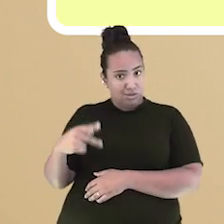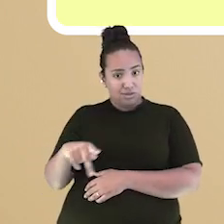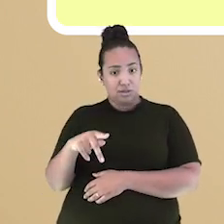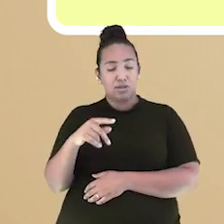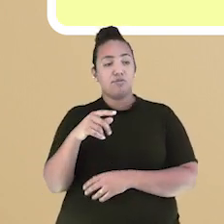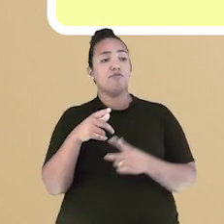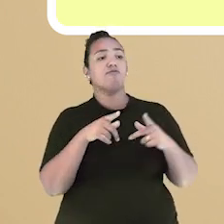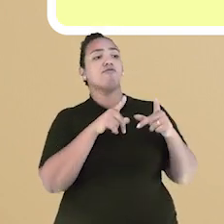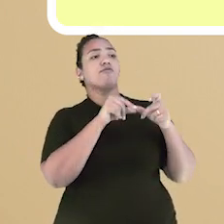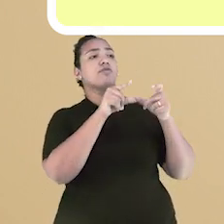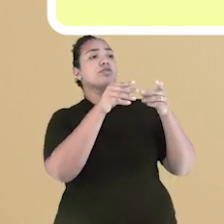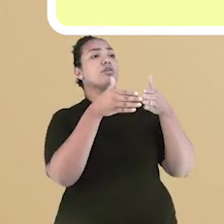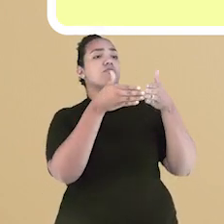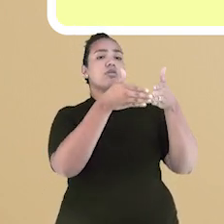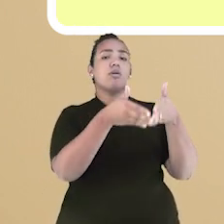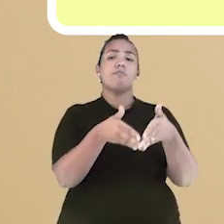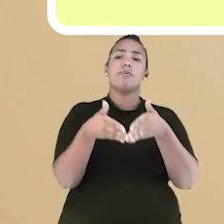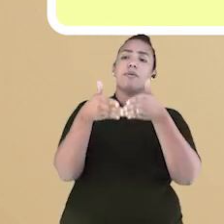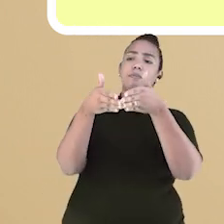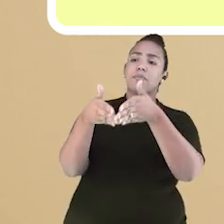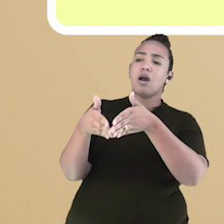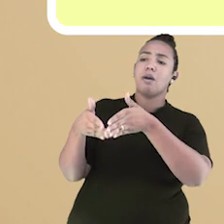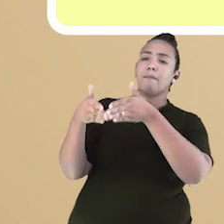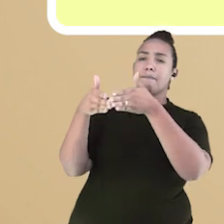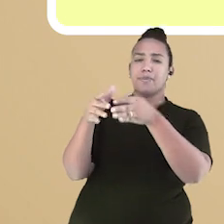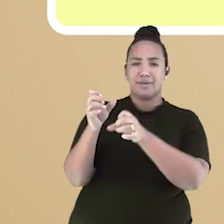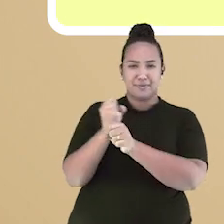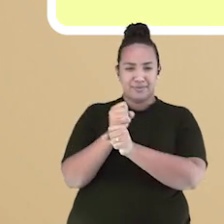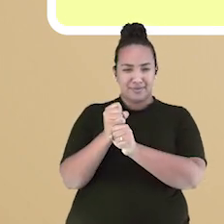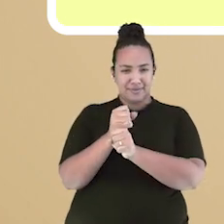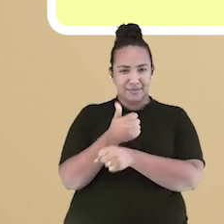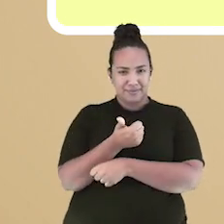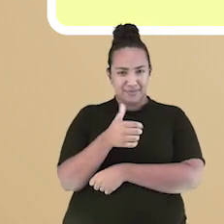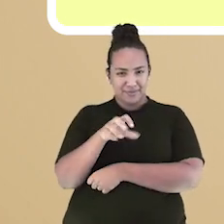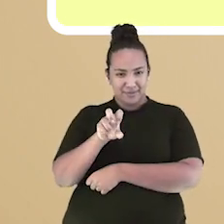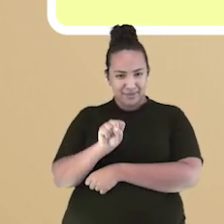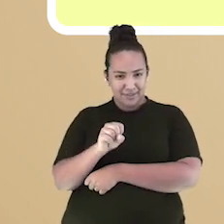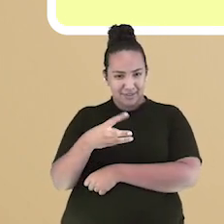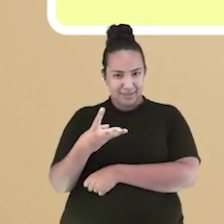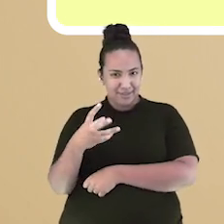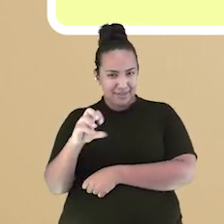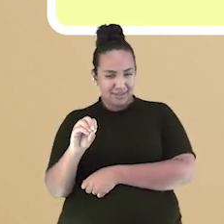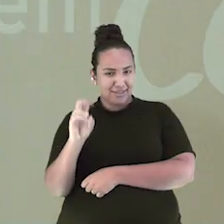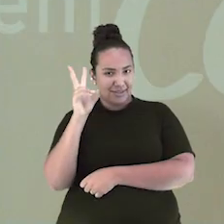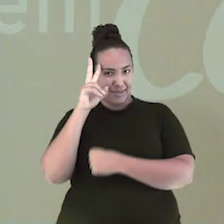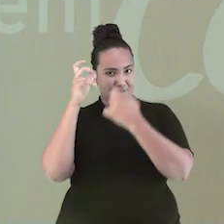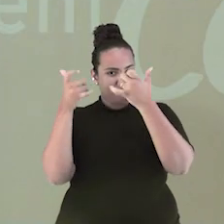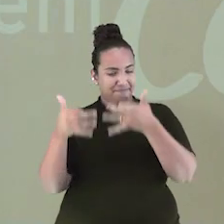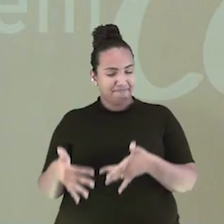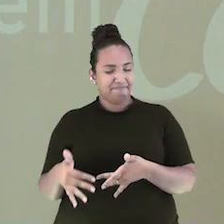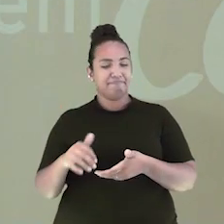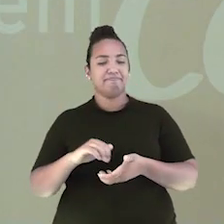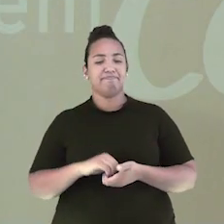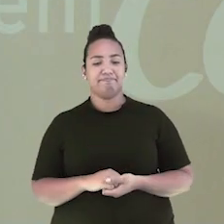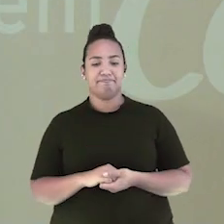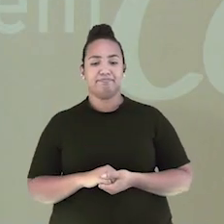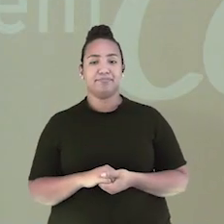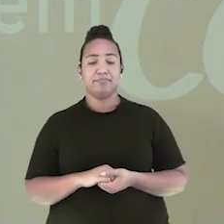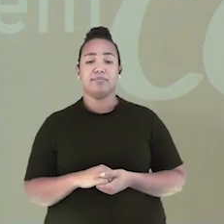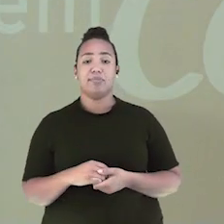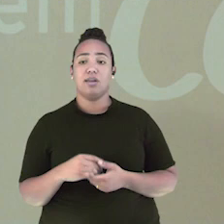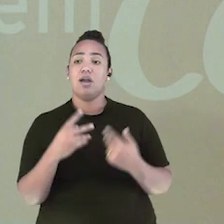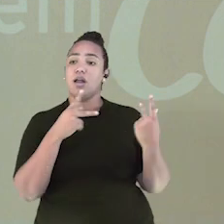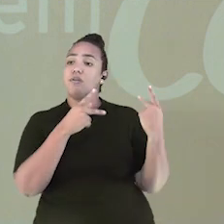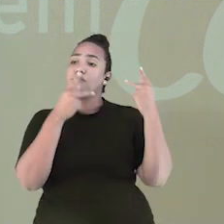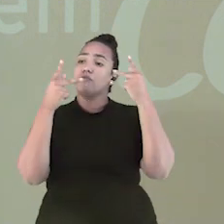expedição que ele fez a bordo do HMS Beagle, lá nos anos de 30, que acabamos de comentar. Devido às visitas aos